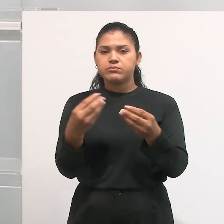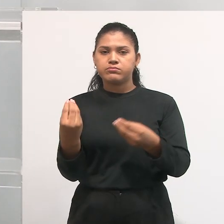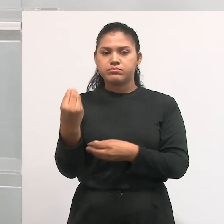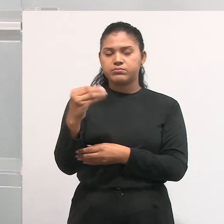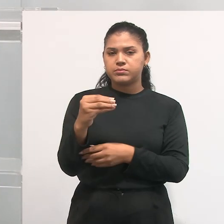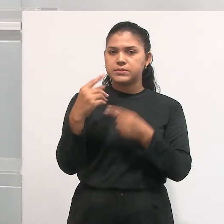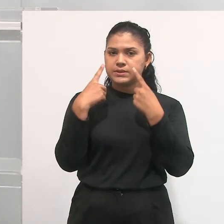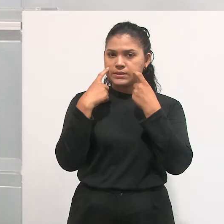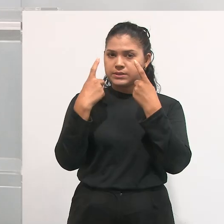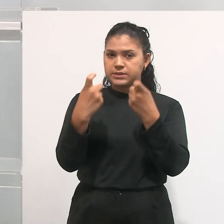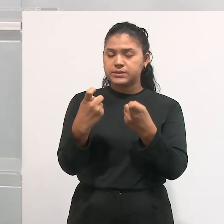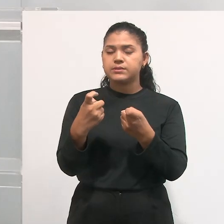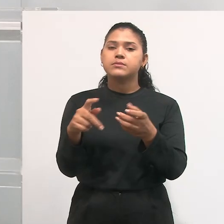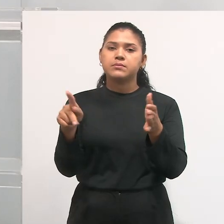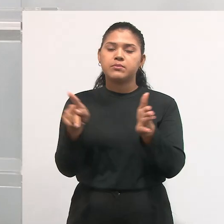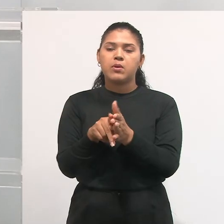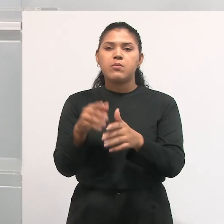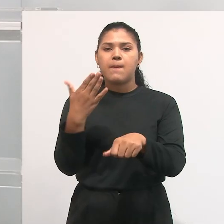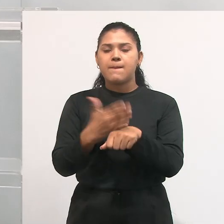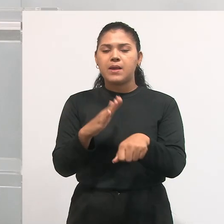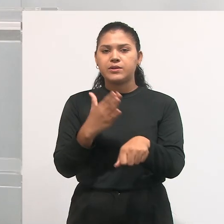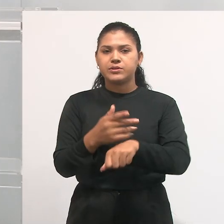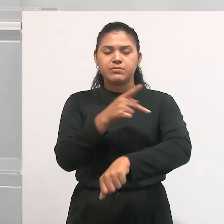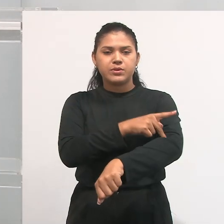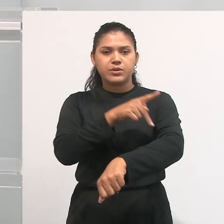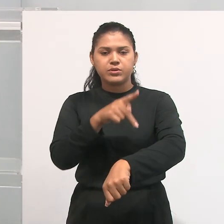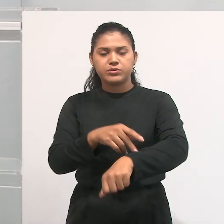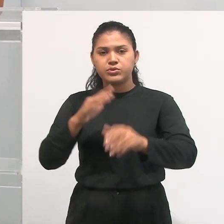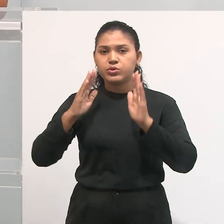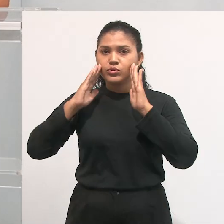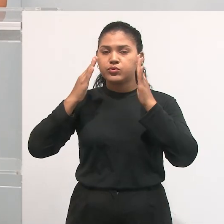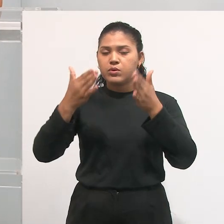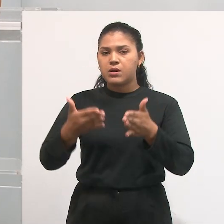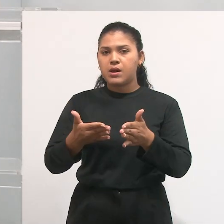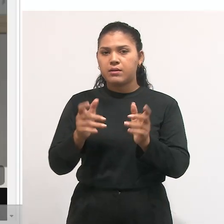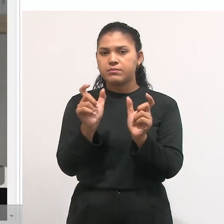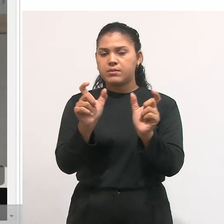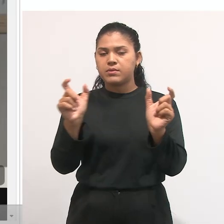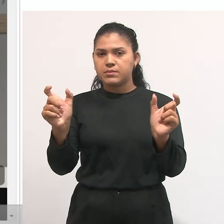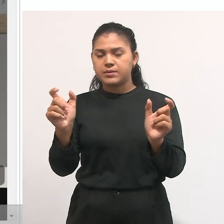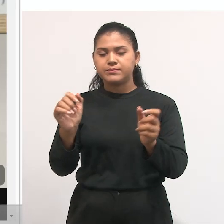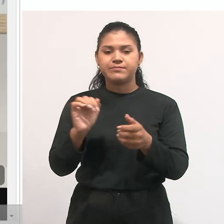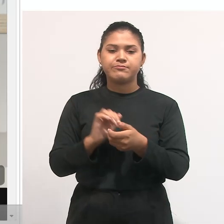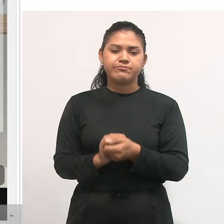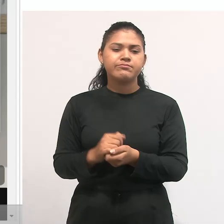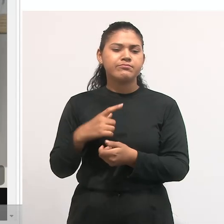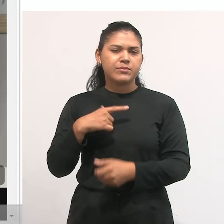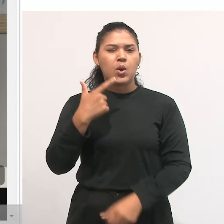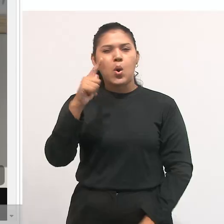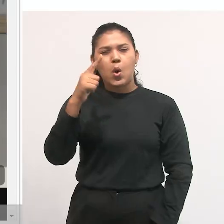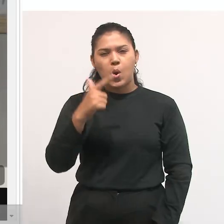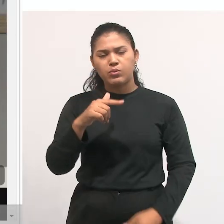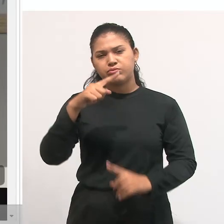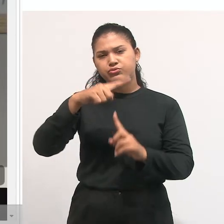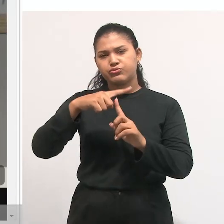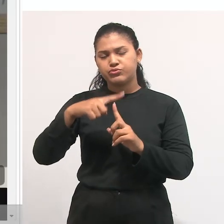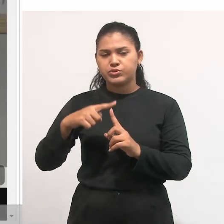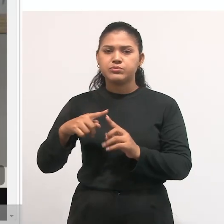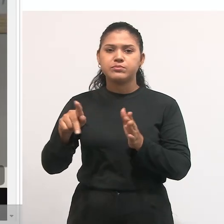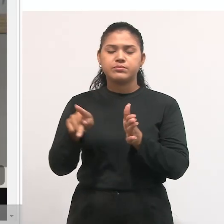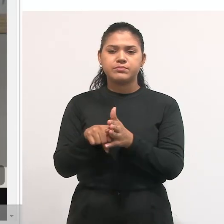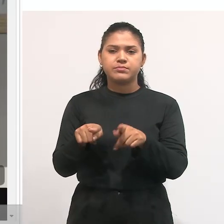a prática pedagógica organizada por temas geradores. Mas eu tenho outras modalidades aqui a